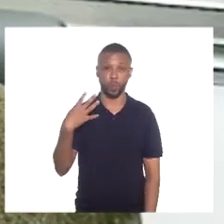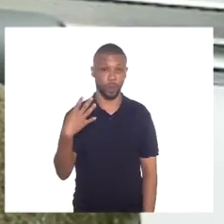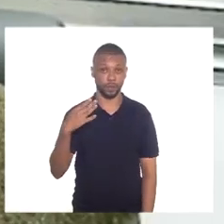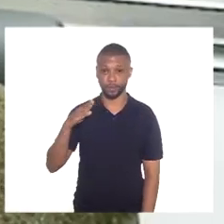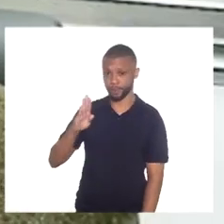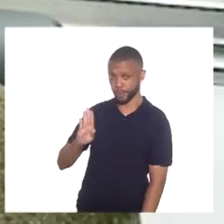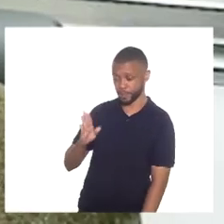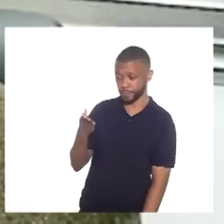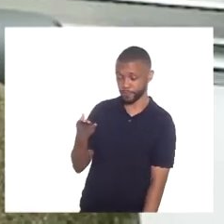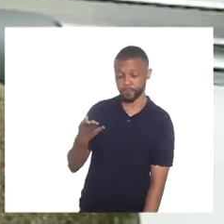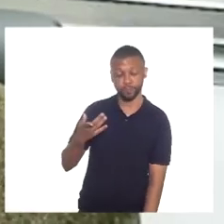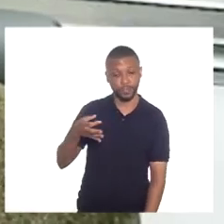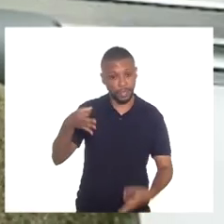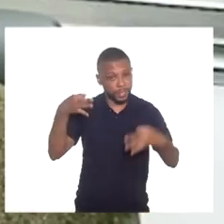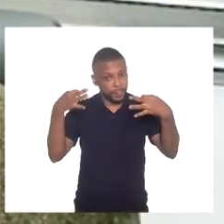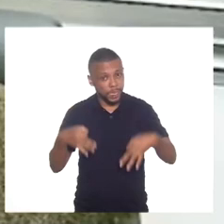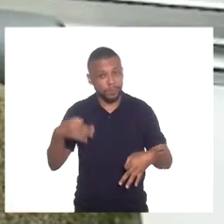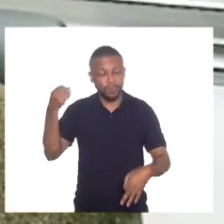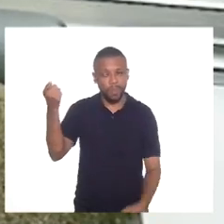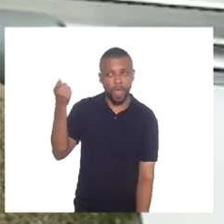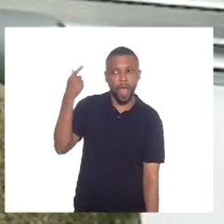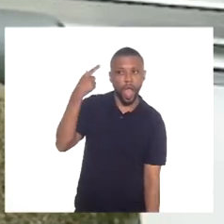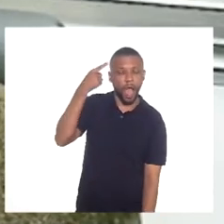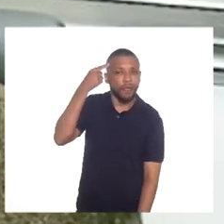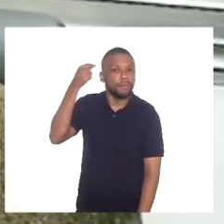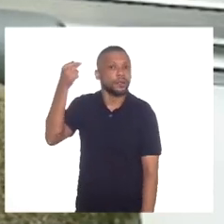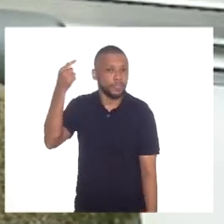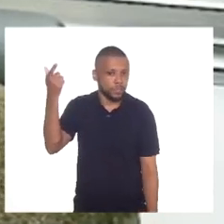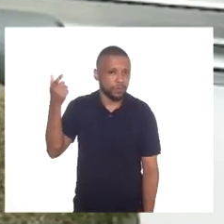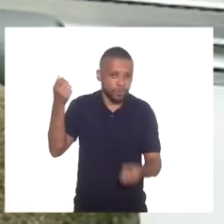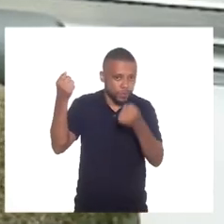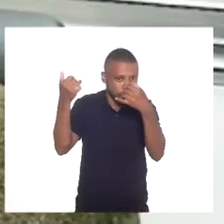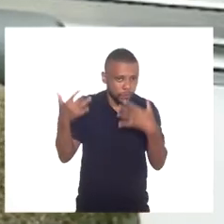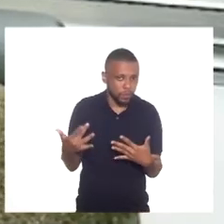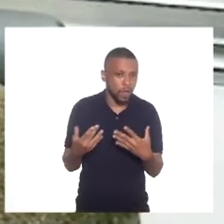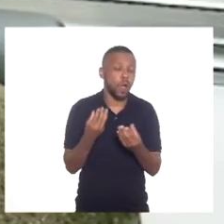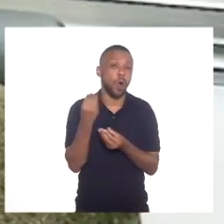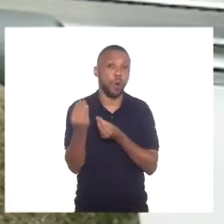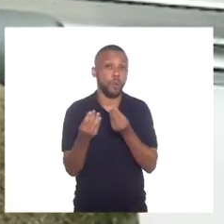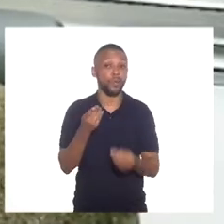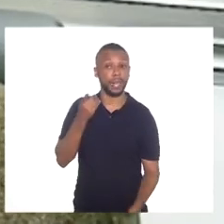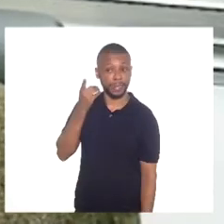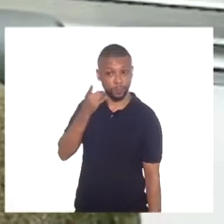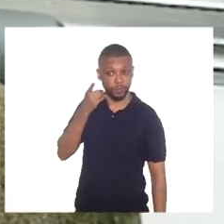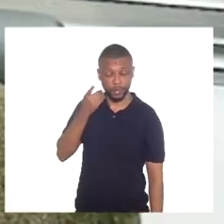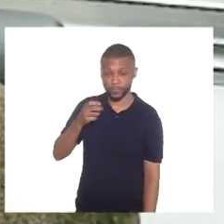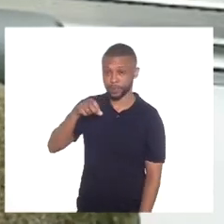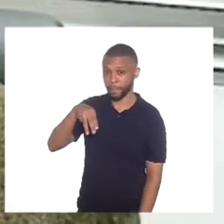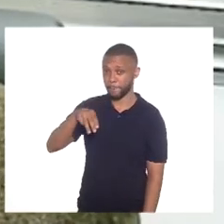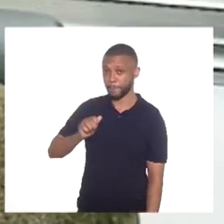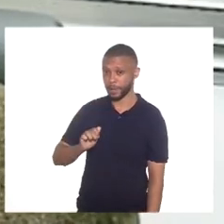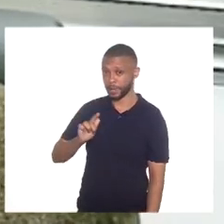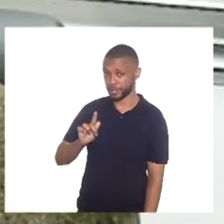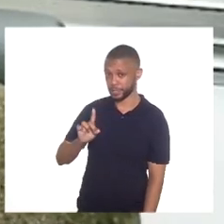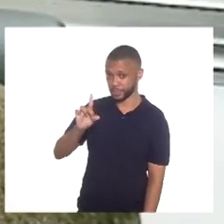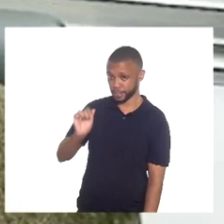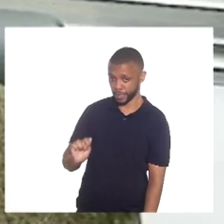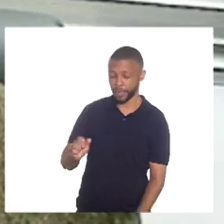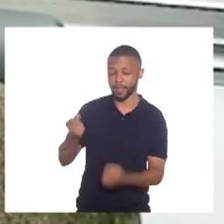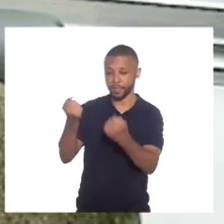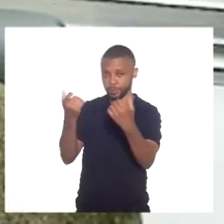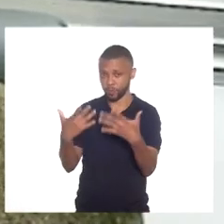você falou, né, e que abordou aqui a deputada Magda Chambriard. Mas a